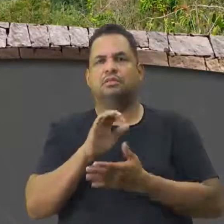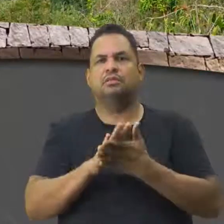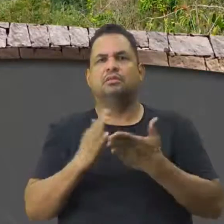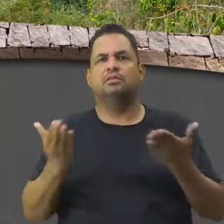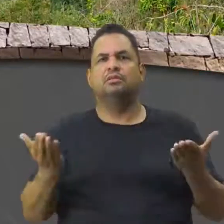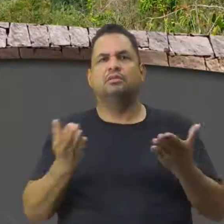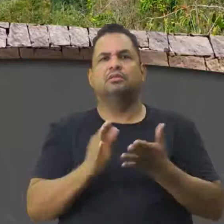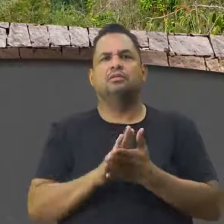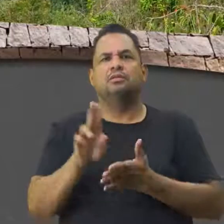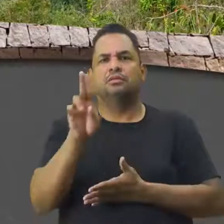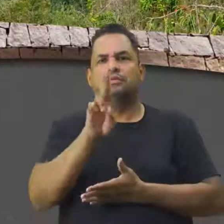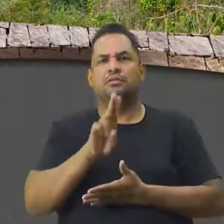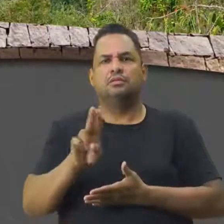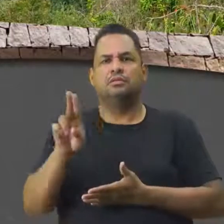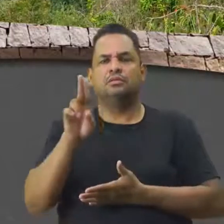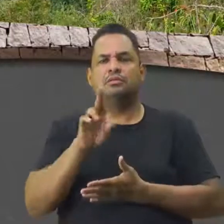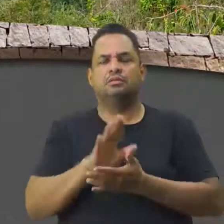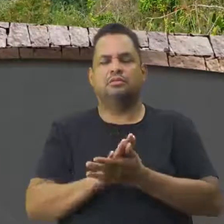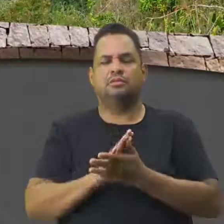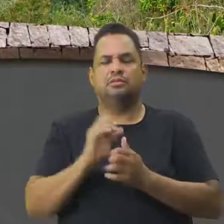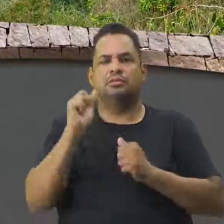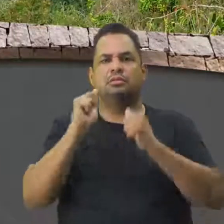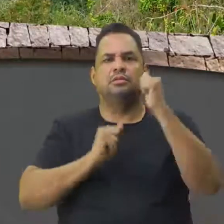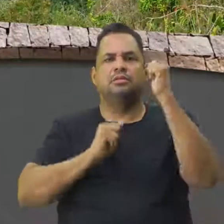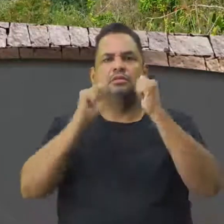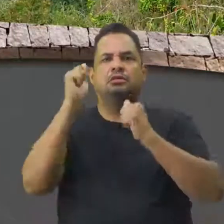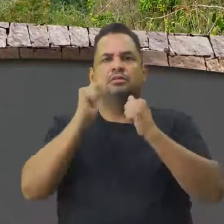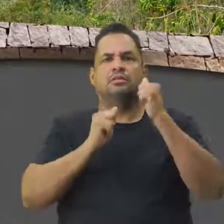casterita é usada na indústria